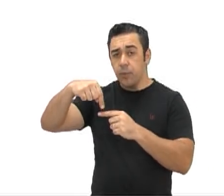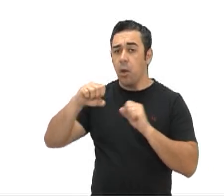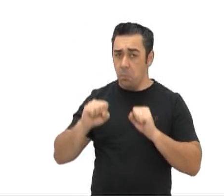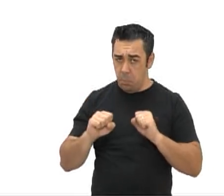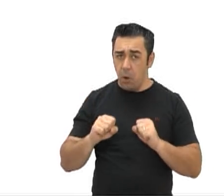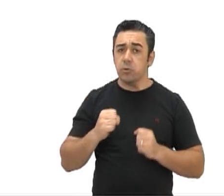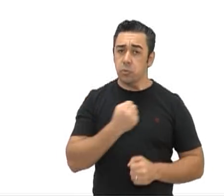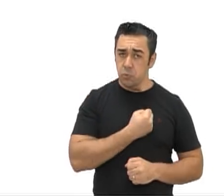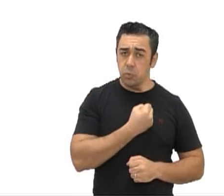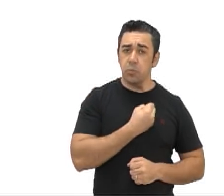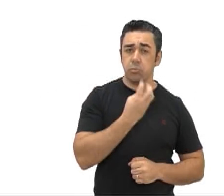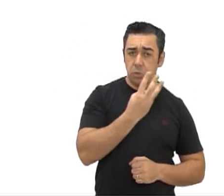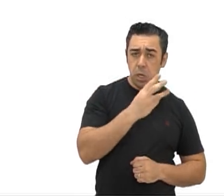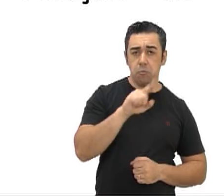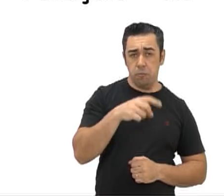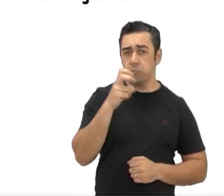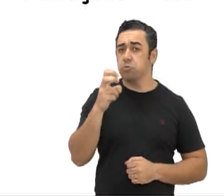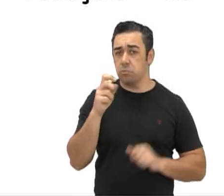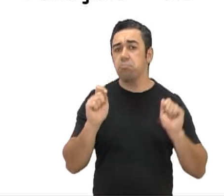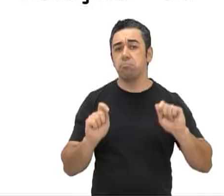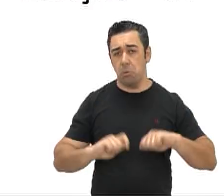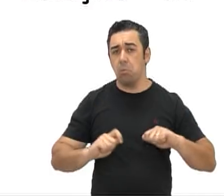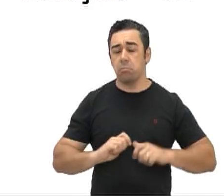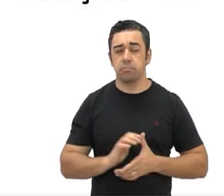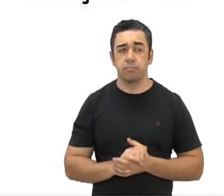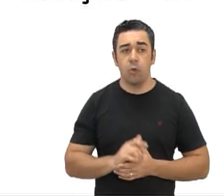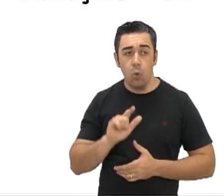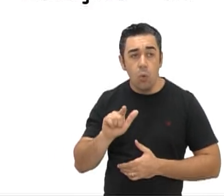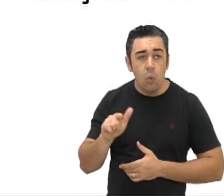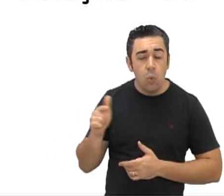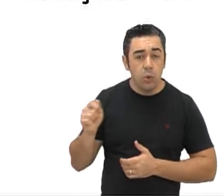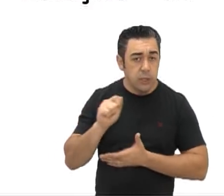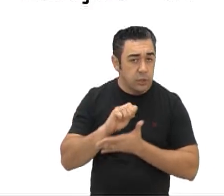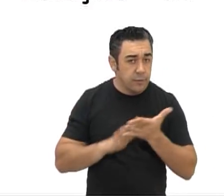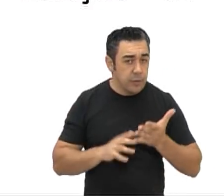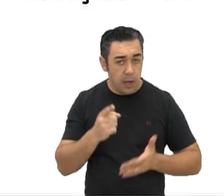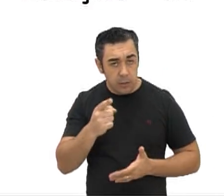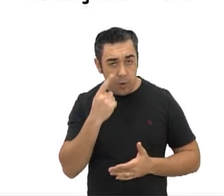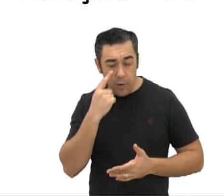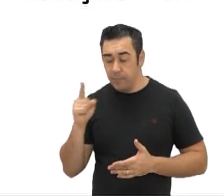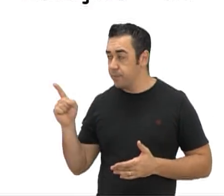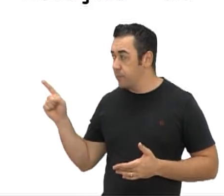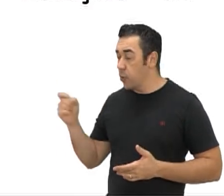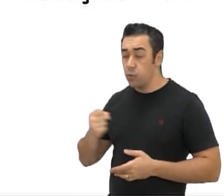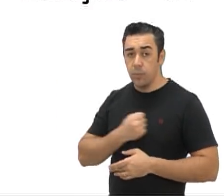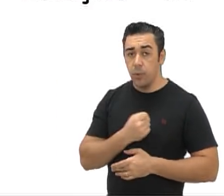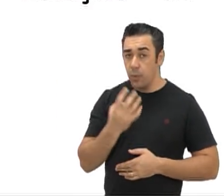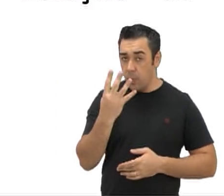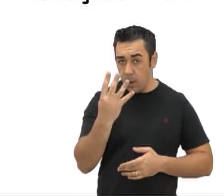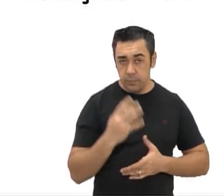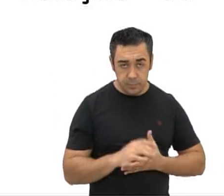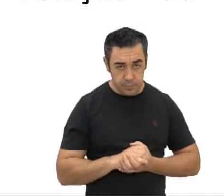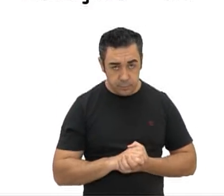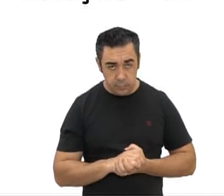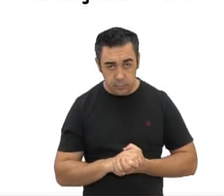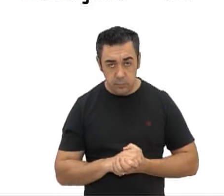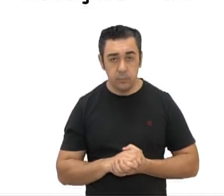também, ok? Então vamos, neste outro exercício, o exercício 4, ele fala para